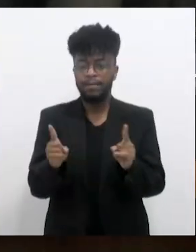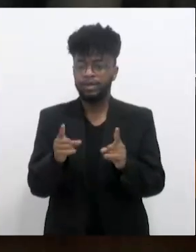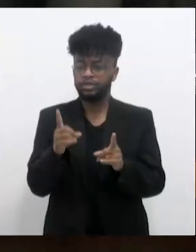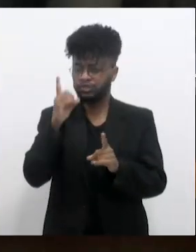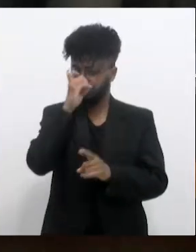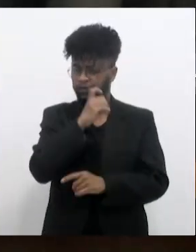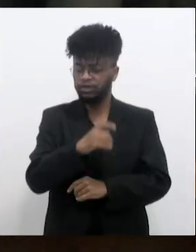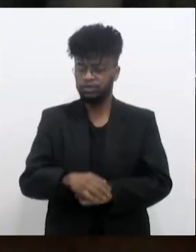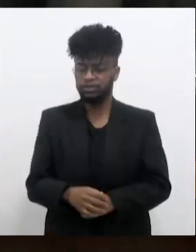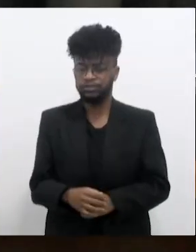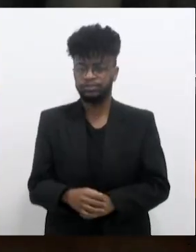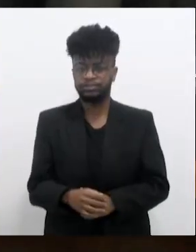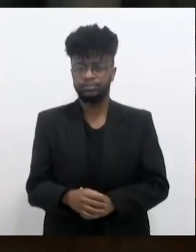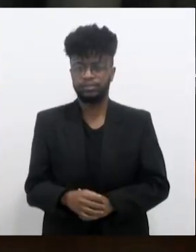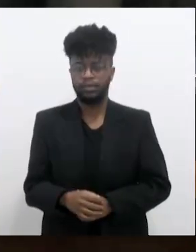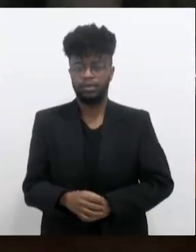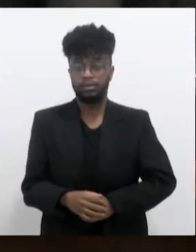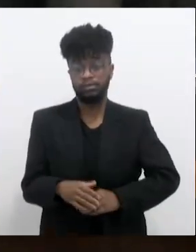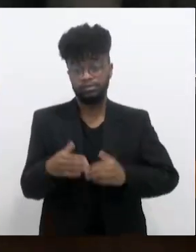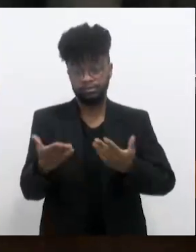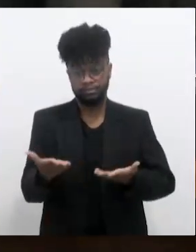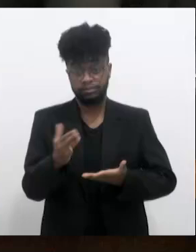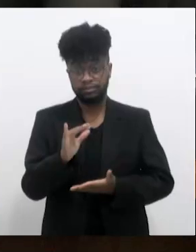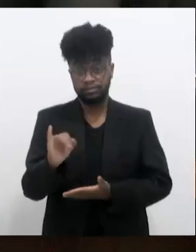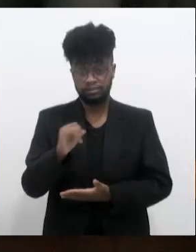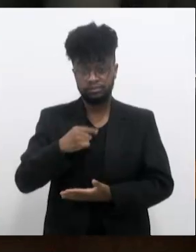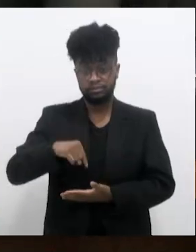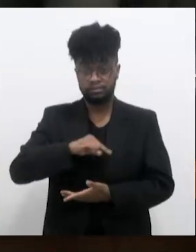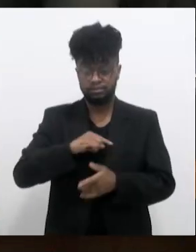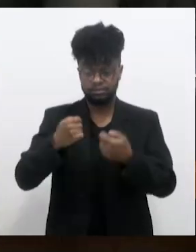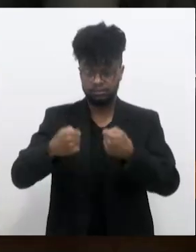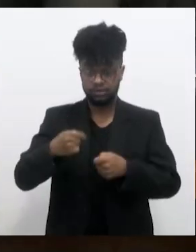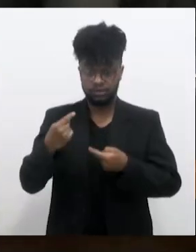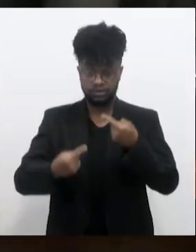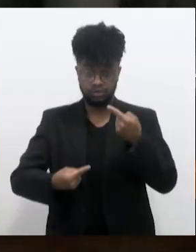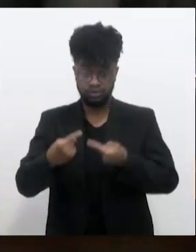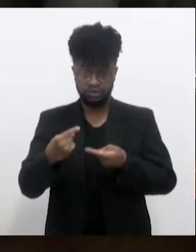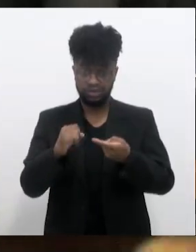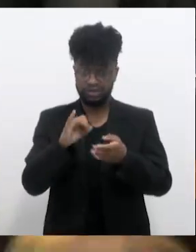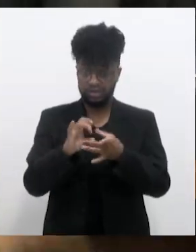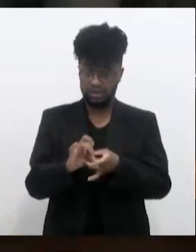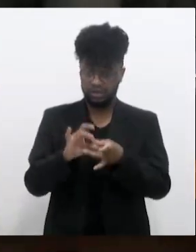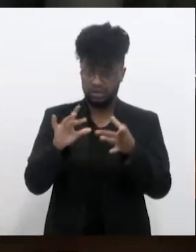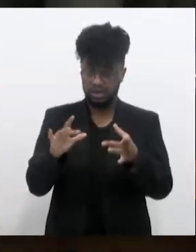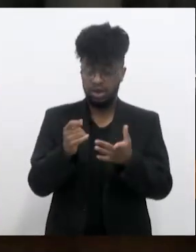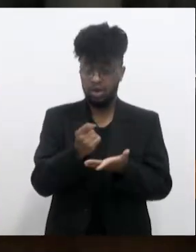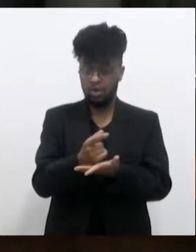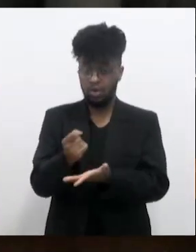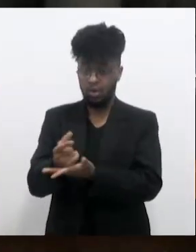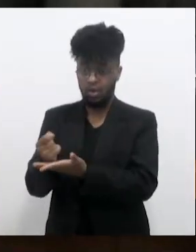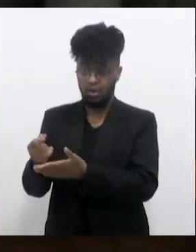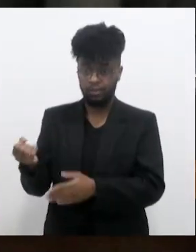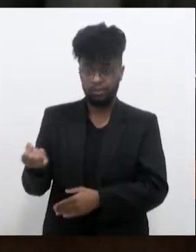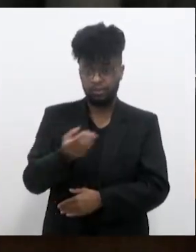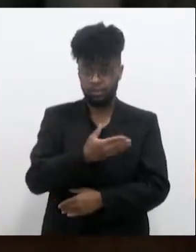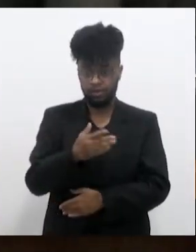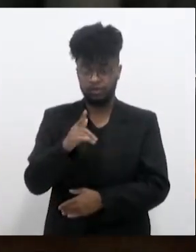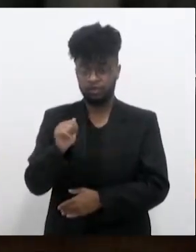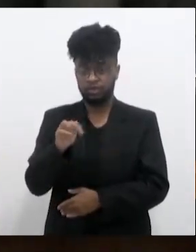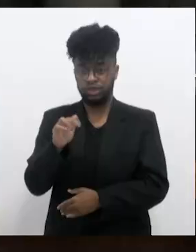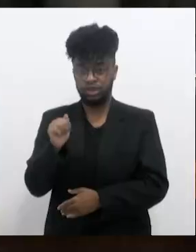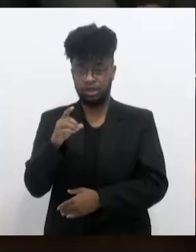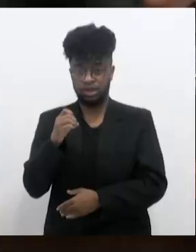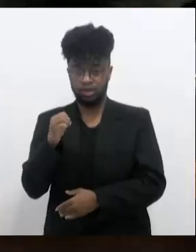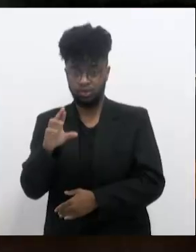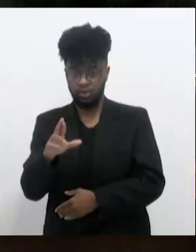complicado, mas é uma outra discussão. Então, se a gente estivesse aqui discutindo a autorização de compra de novos geradores, já